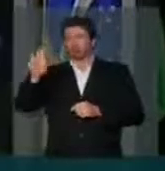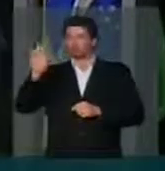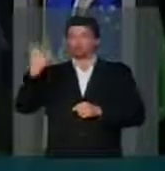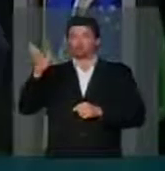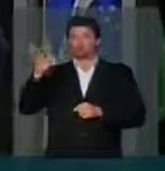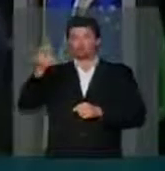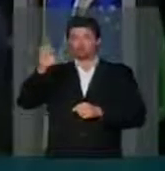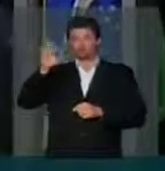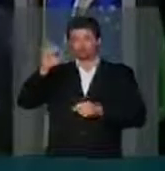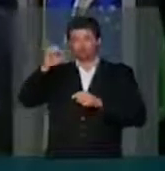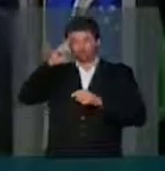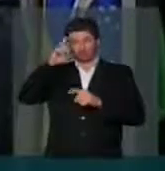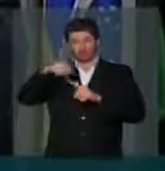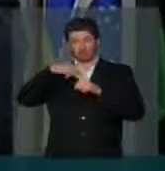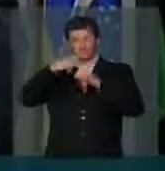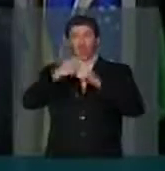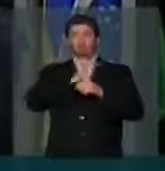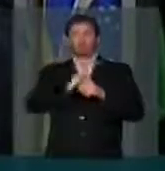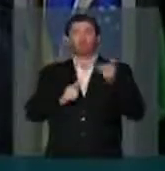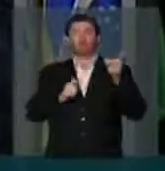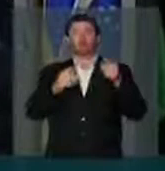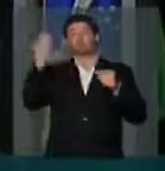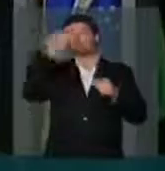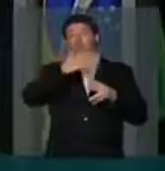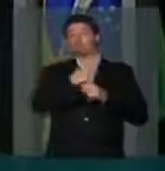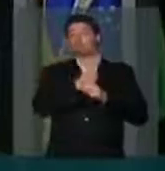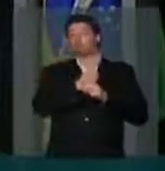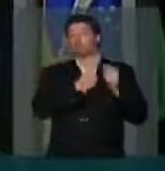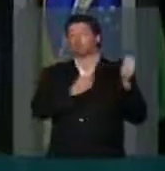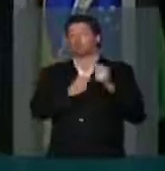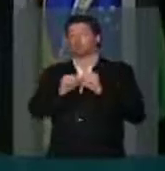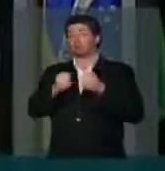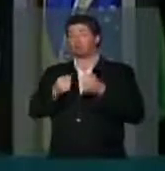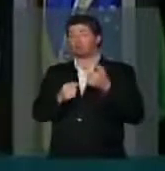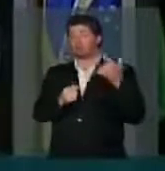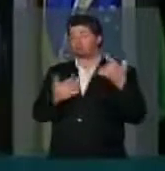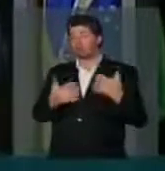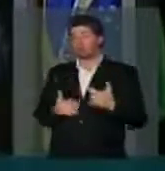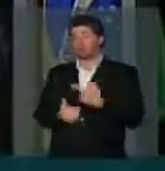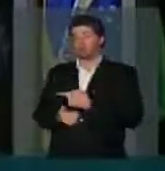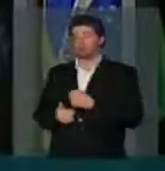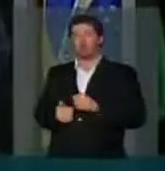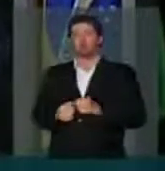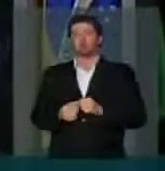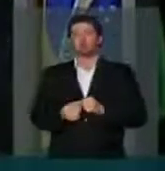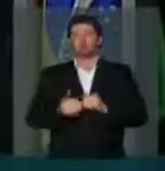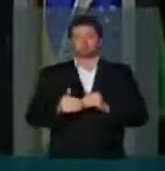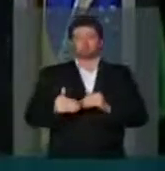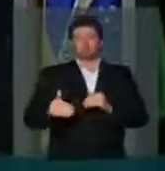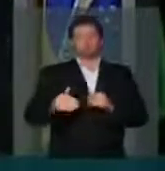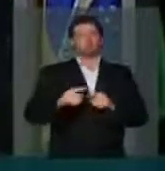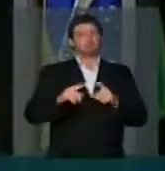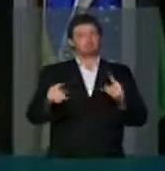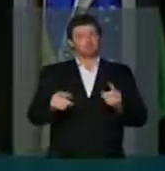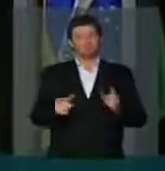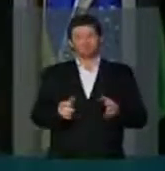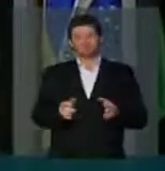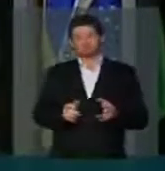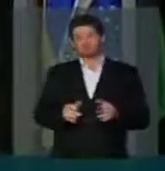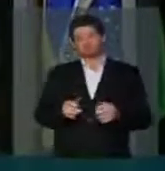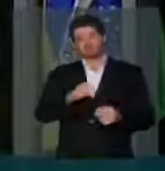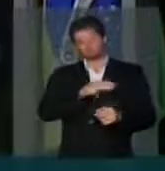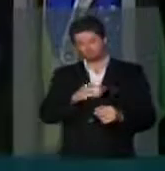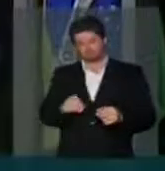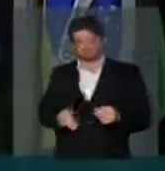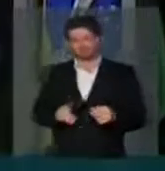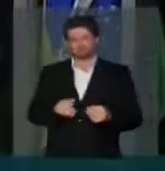mais 15 dias para que o governo possa fazer a sua defesa, esticando um pouco mais, mas eu tenho certeza que os